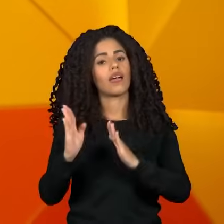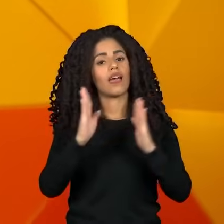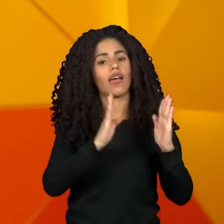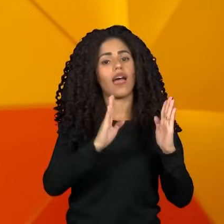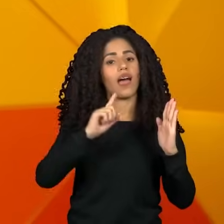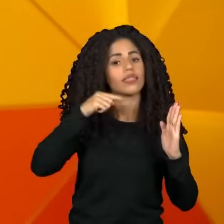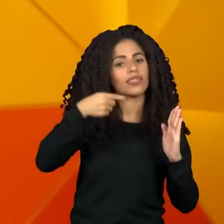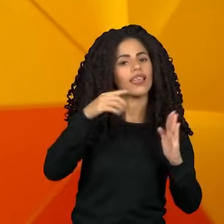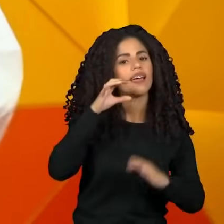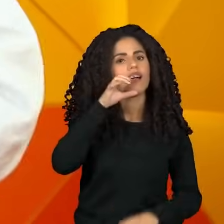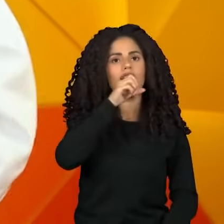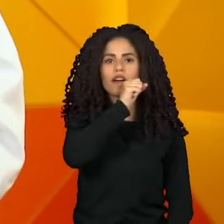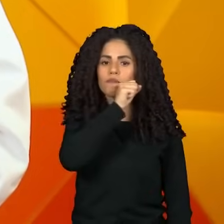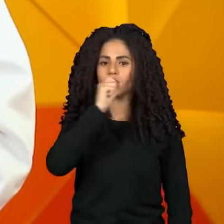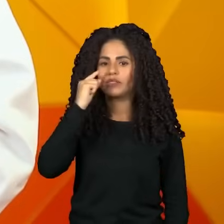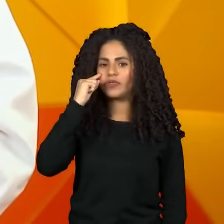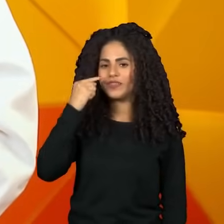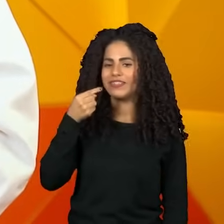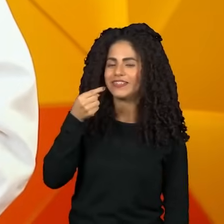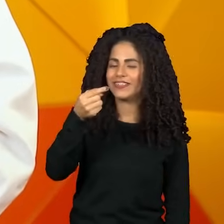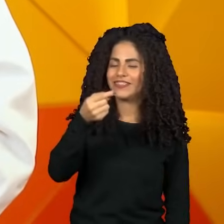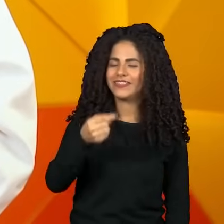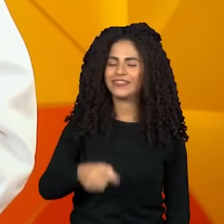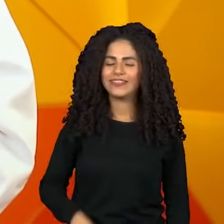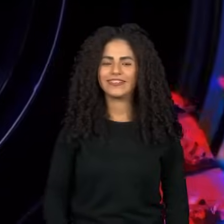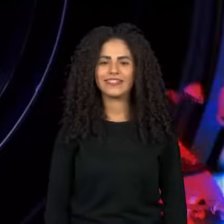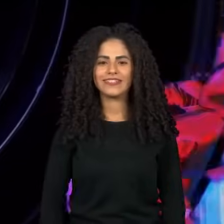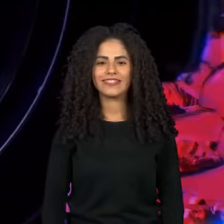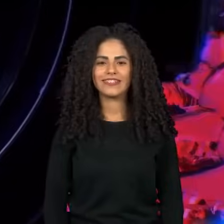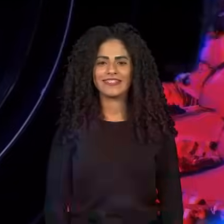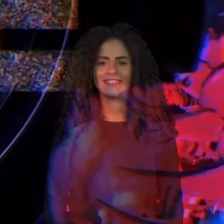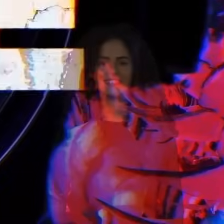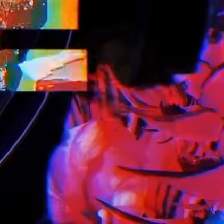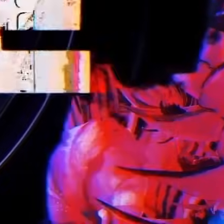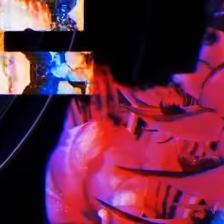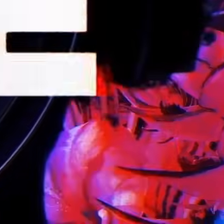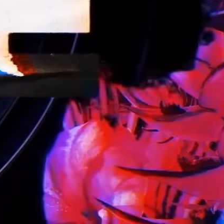para o intervalo, só que daqui a pouquinho eu volto.